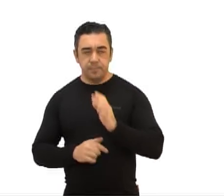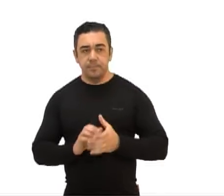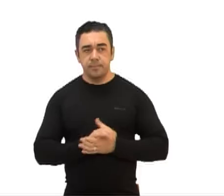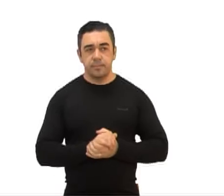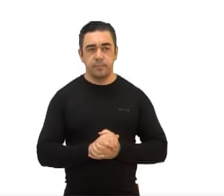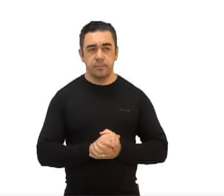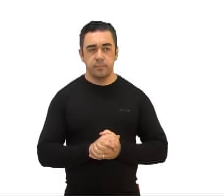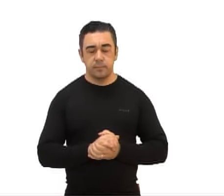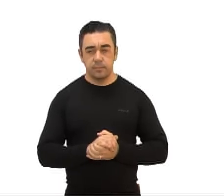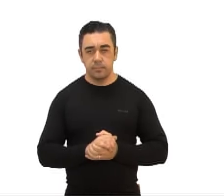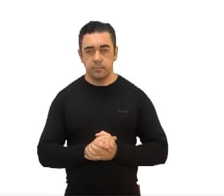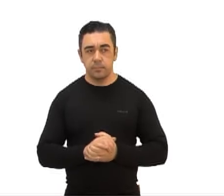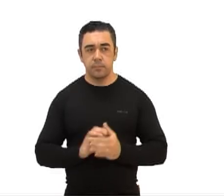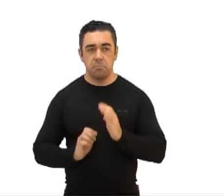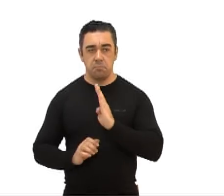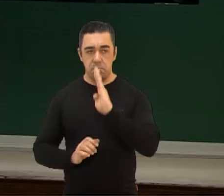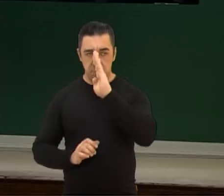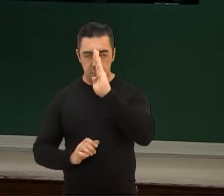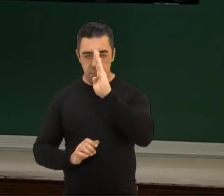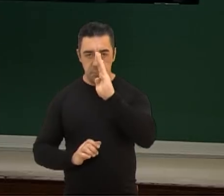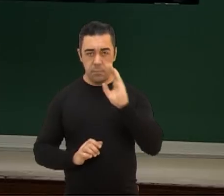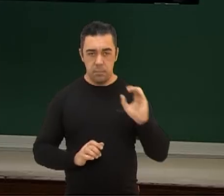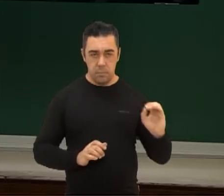ROB e o ângulo